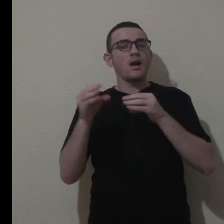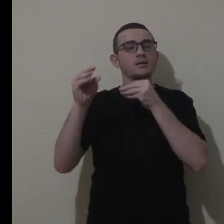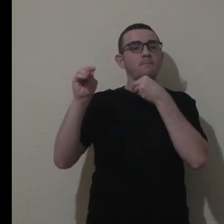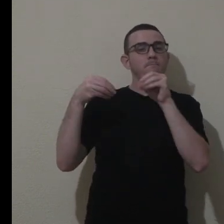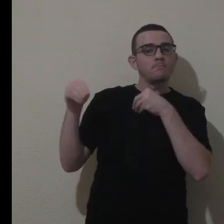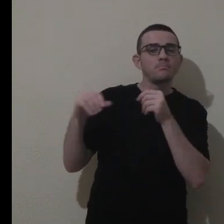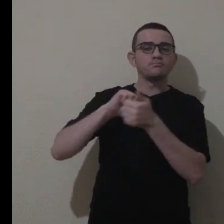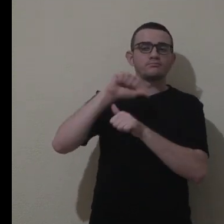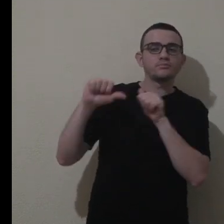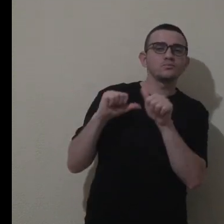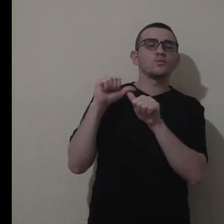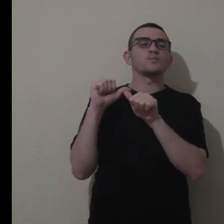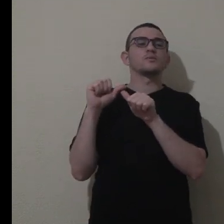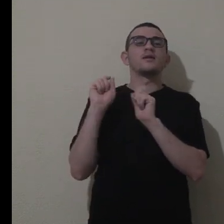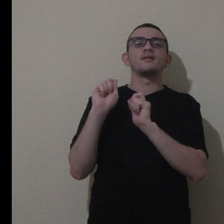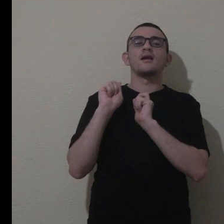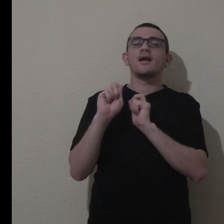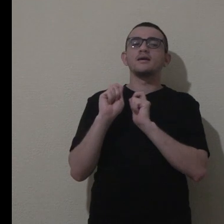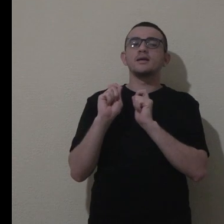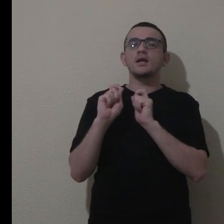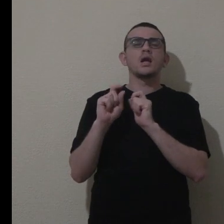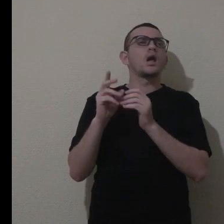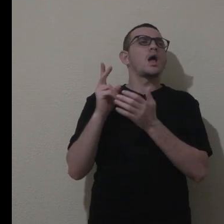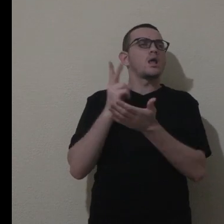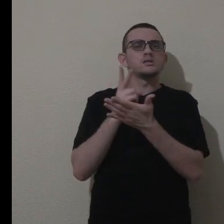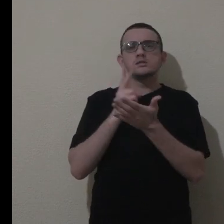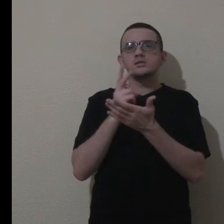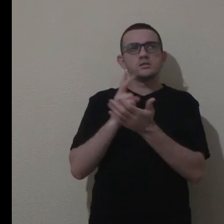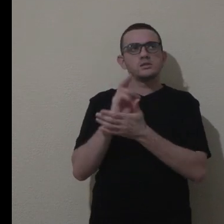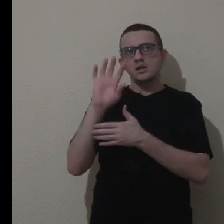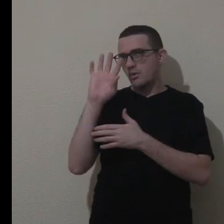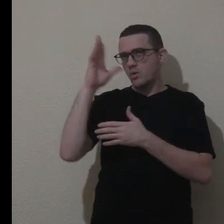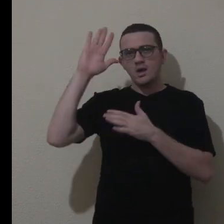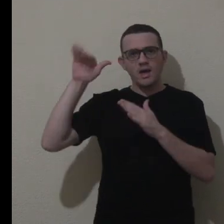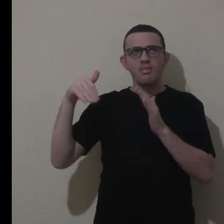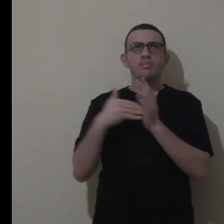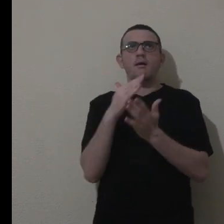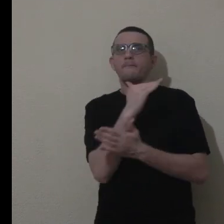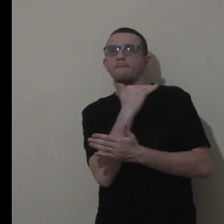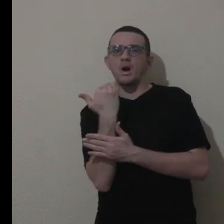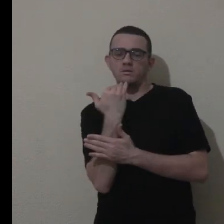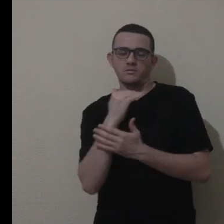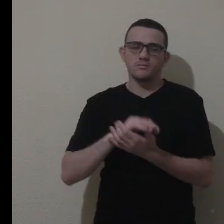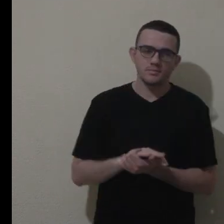fenômeno de plasticidade, ela ocorre até os últimos dias, né, da nossa vida.